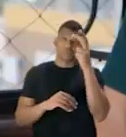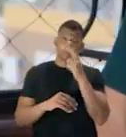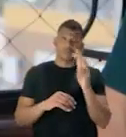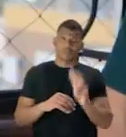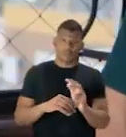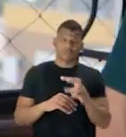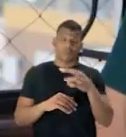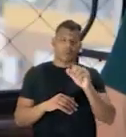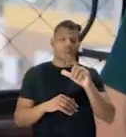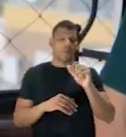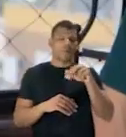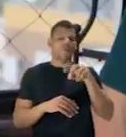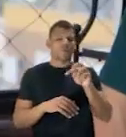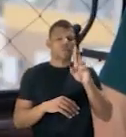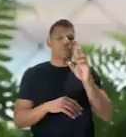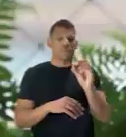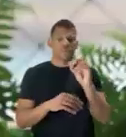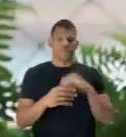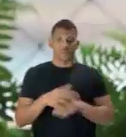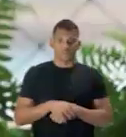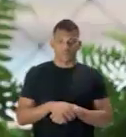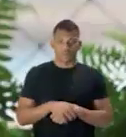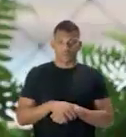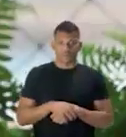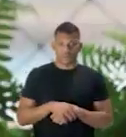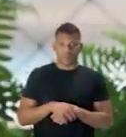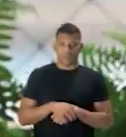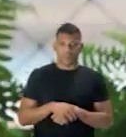morre de mal de amor.